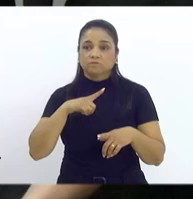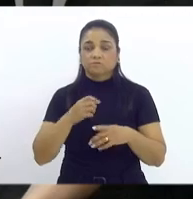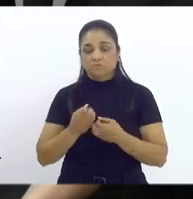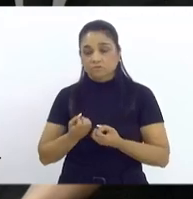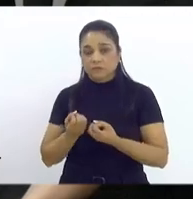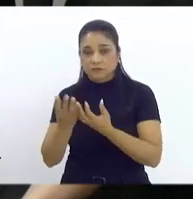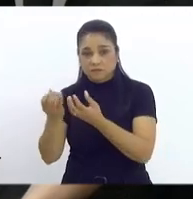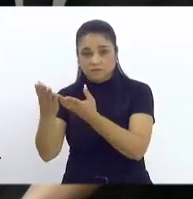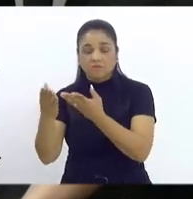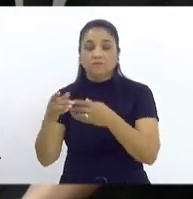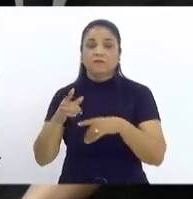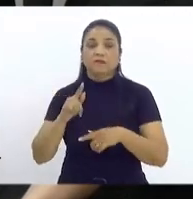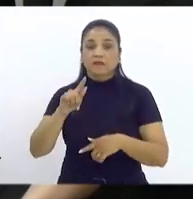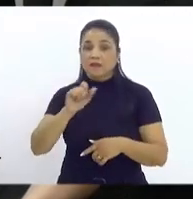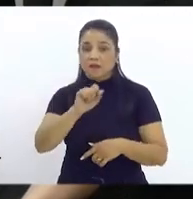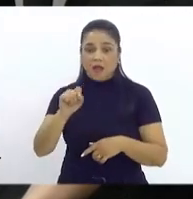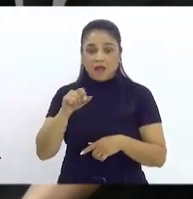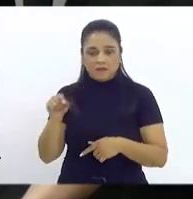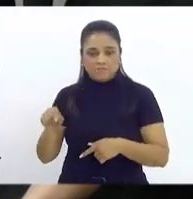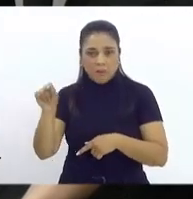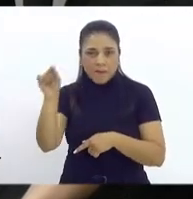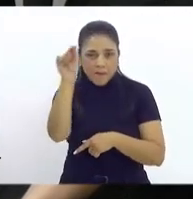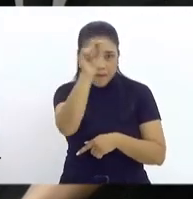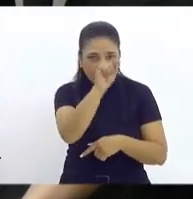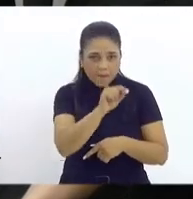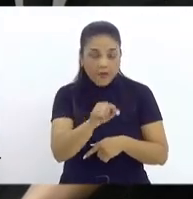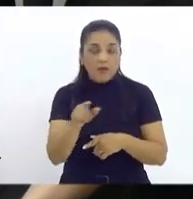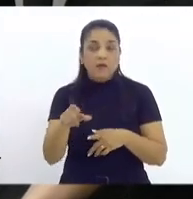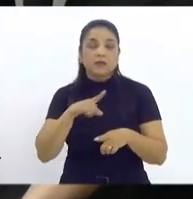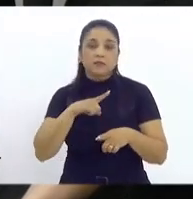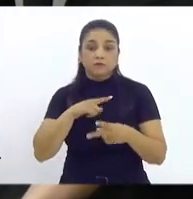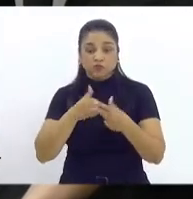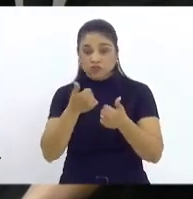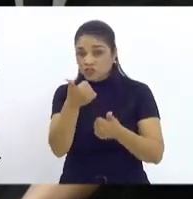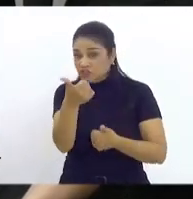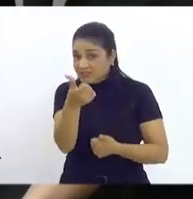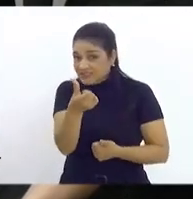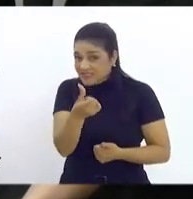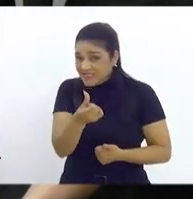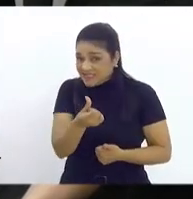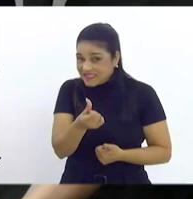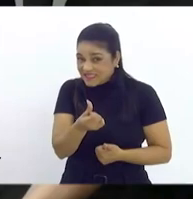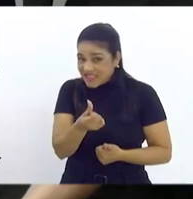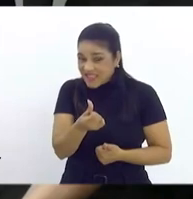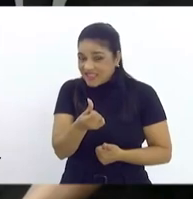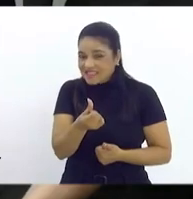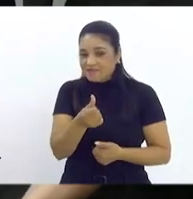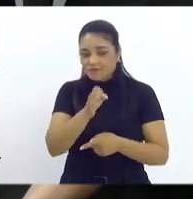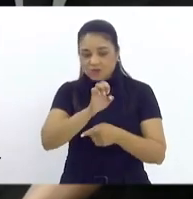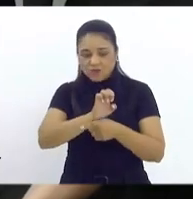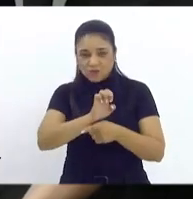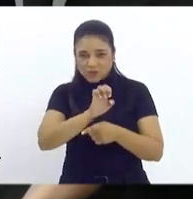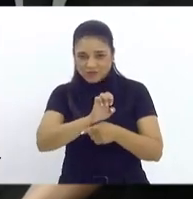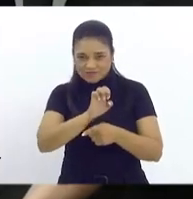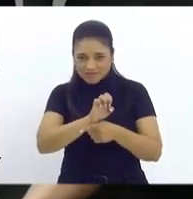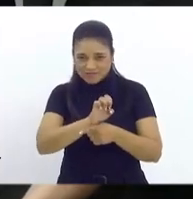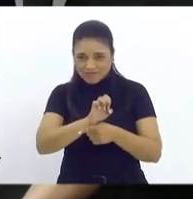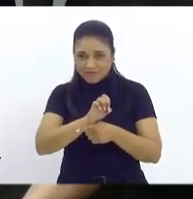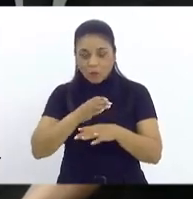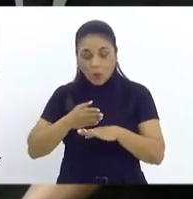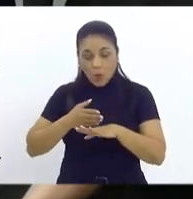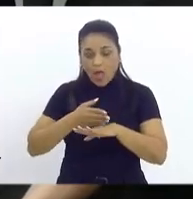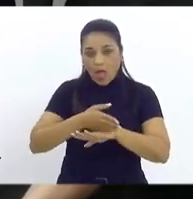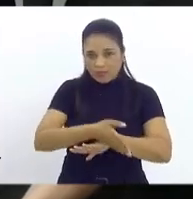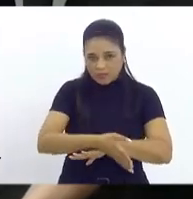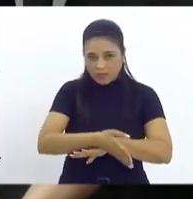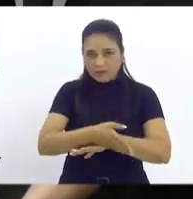de distribuição. E nós temos 16 entradas no estado onde a gente recebe esse gás. O gás ele entra